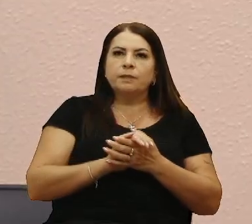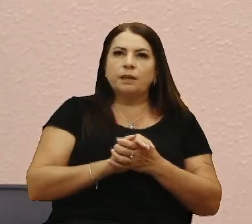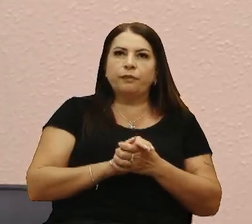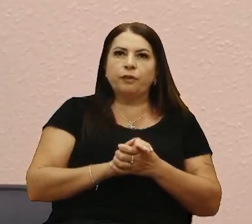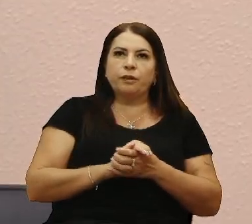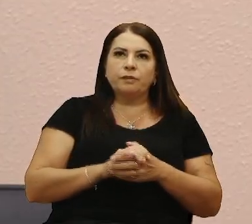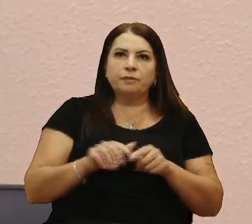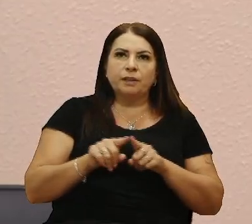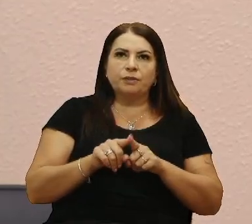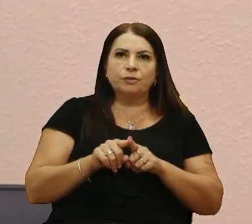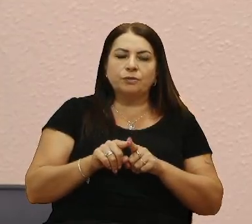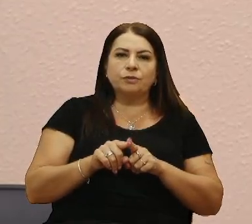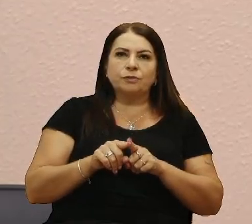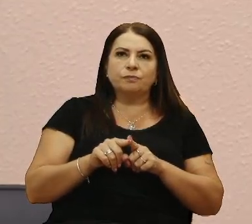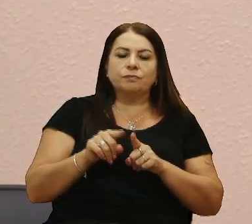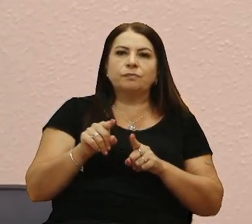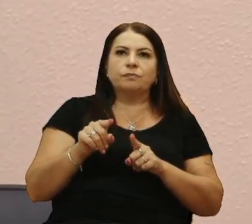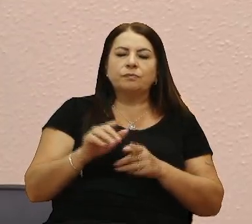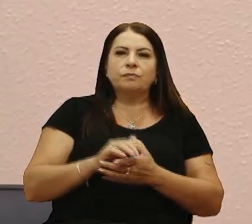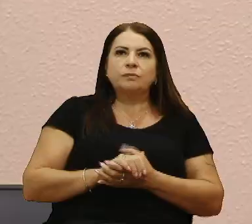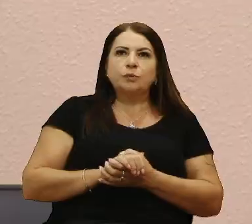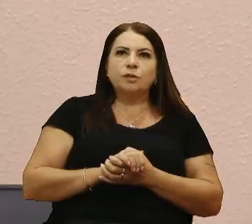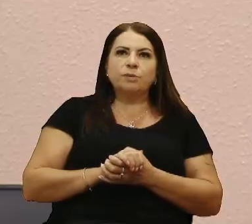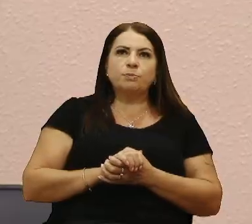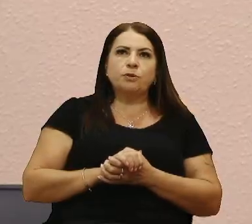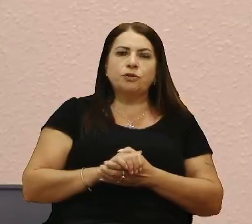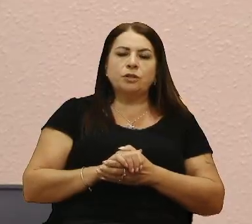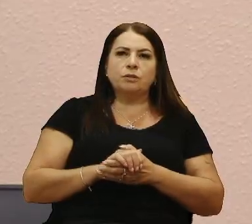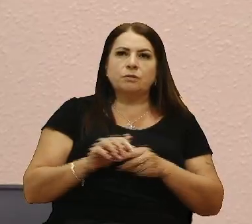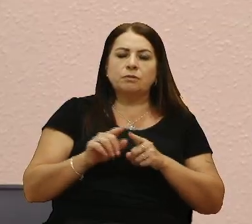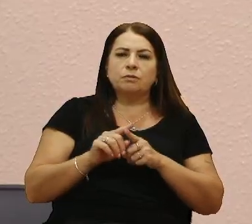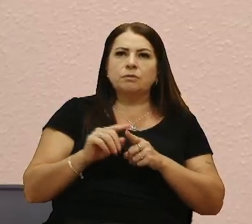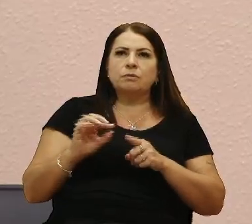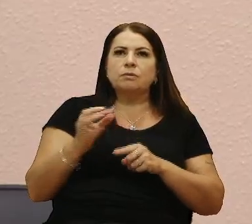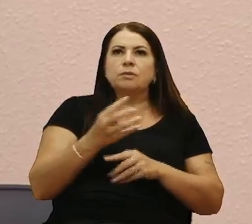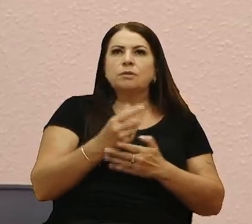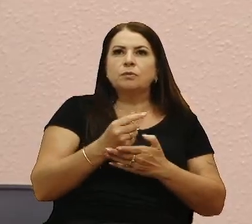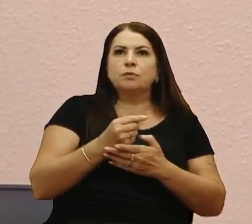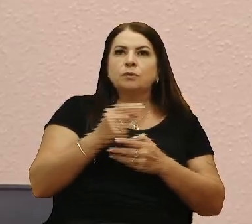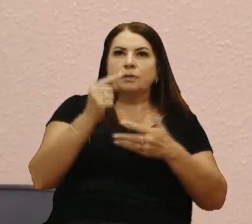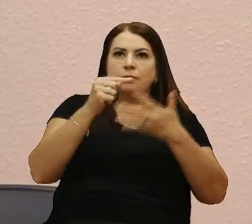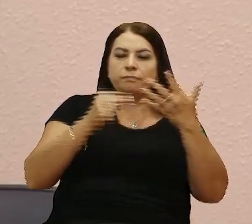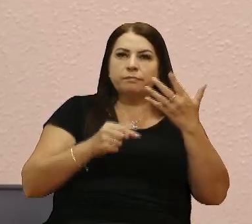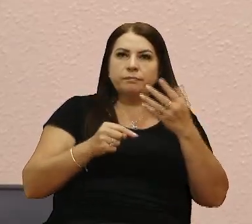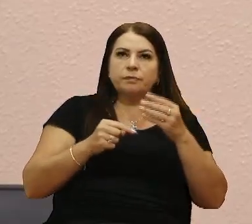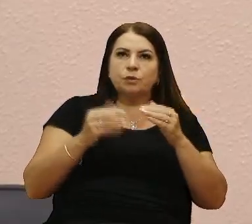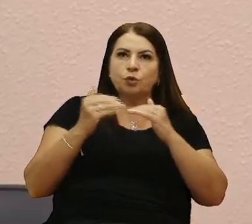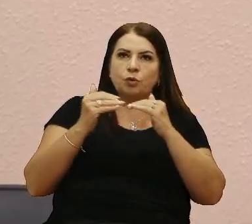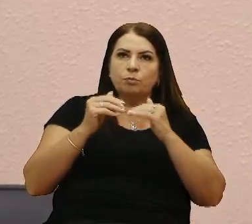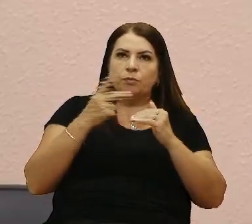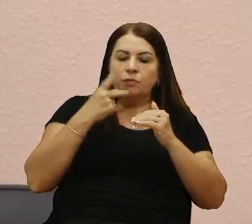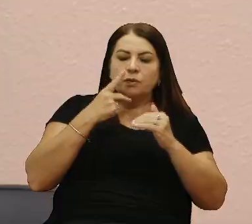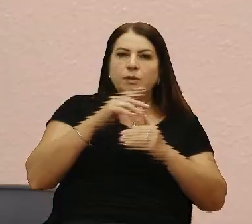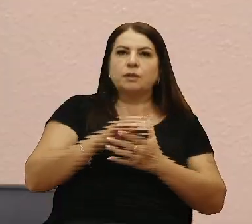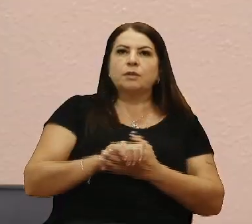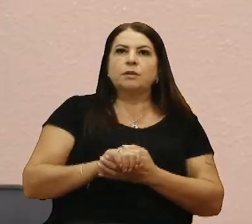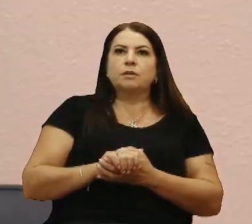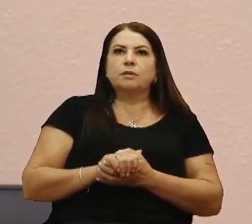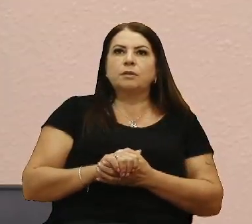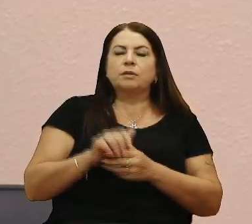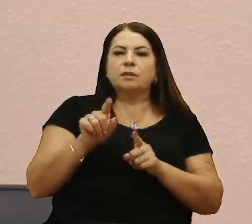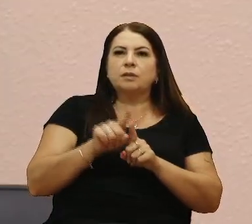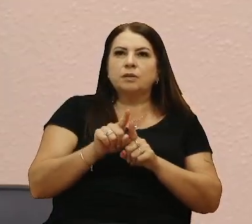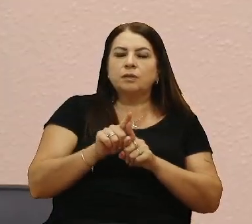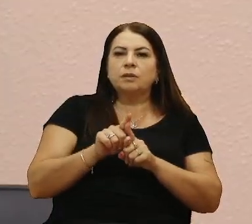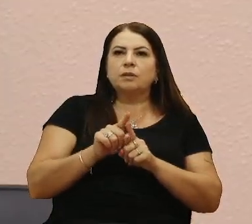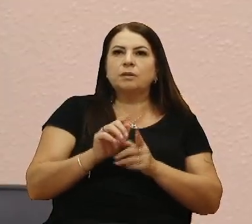E quando a gente traz à tona todas essas questões, por isso que eu concordo aqui com algumas falas dos nobres